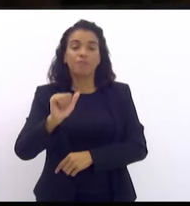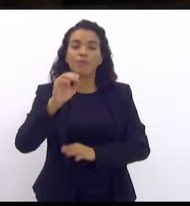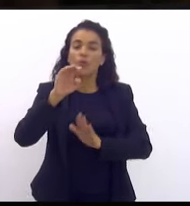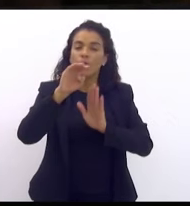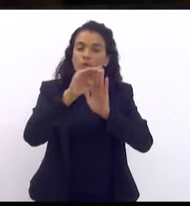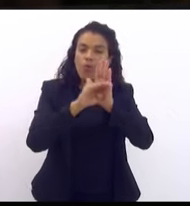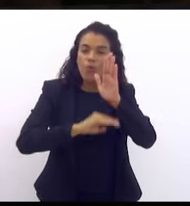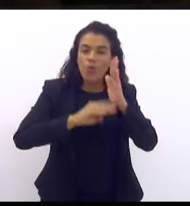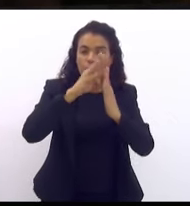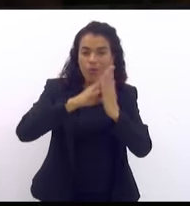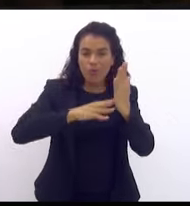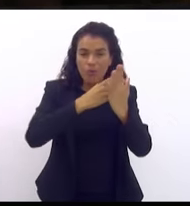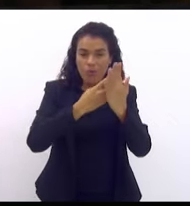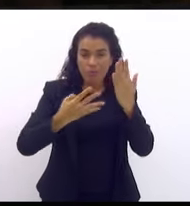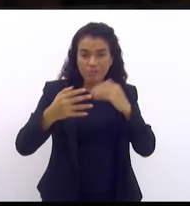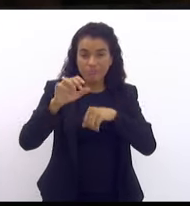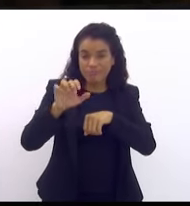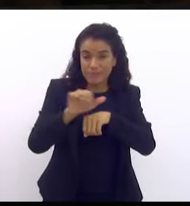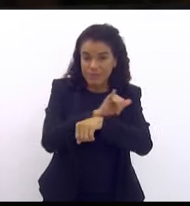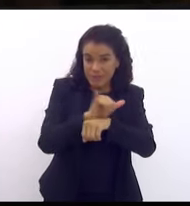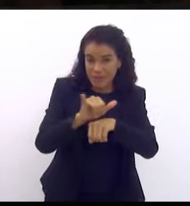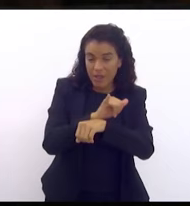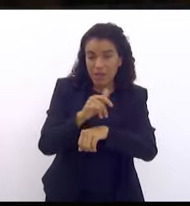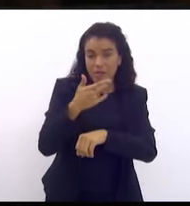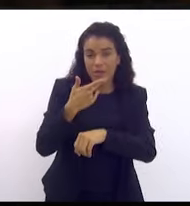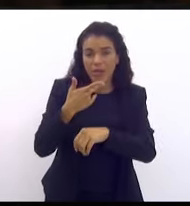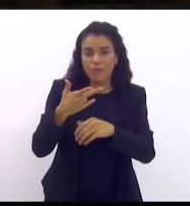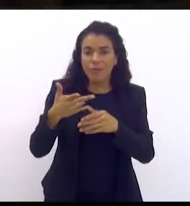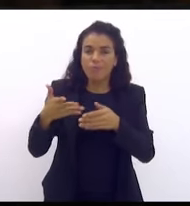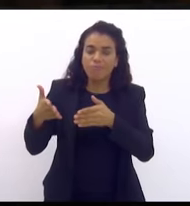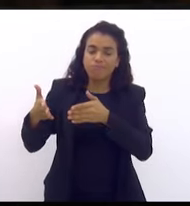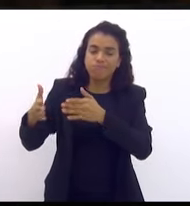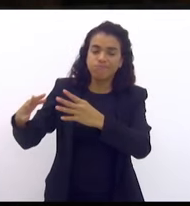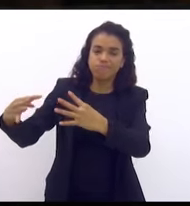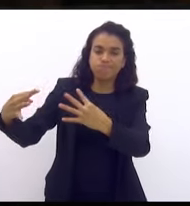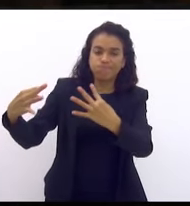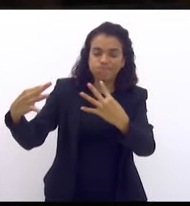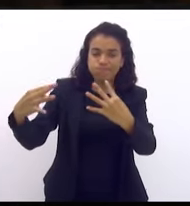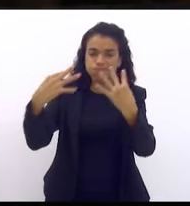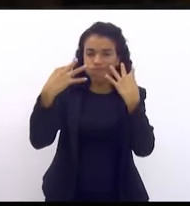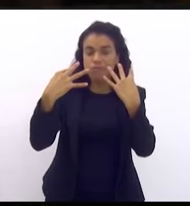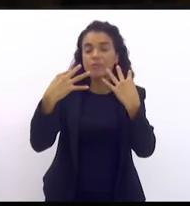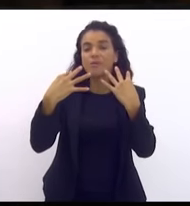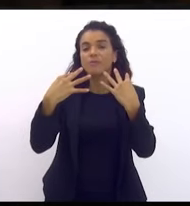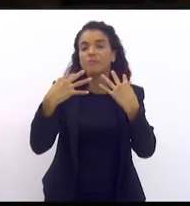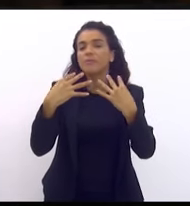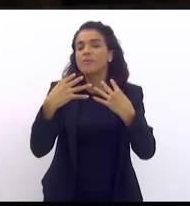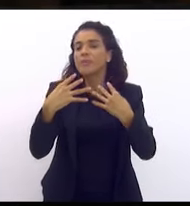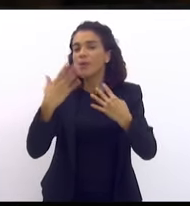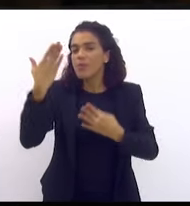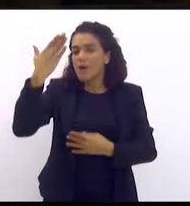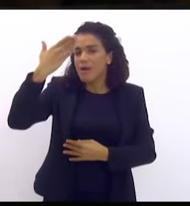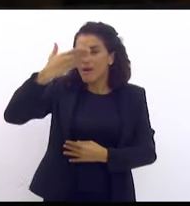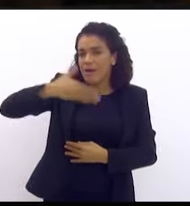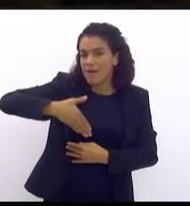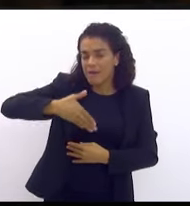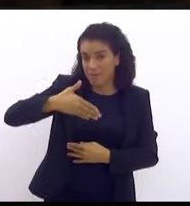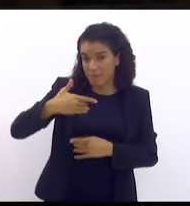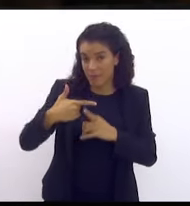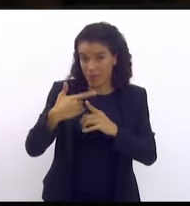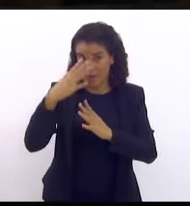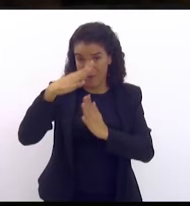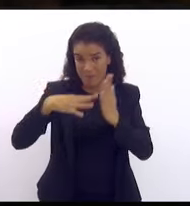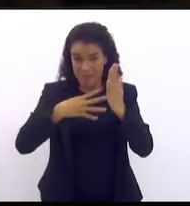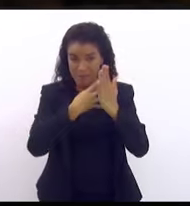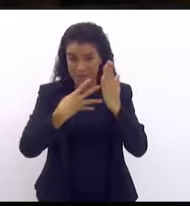Estratégico, eu vou chamar a atenção por uma evidência. O Plano Estratégico também se